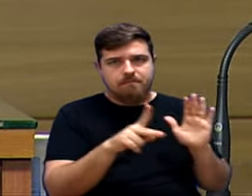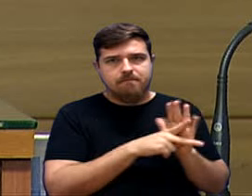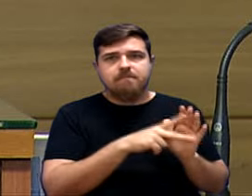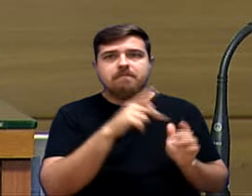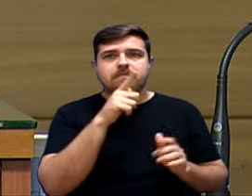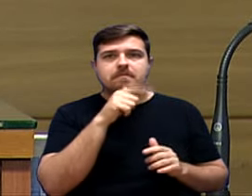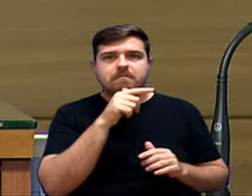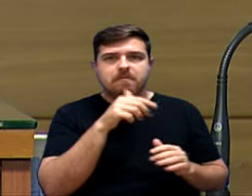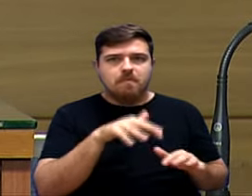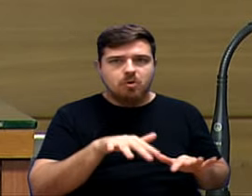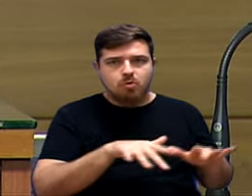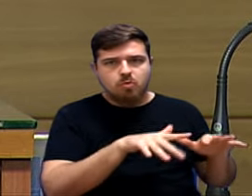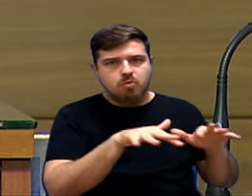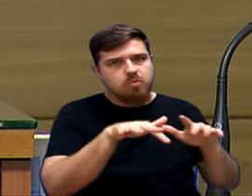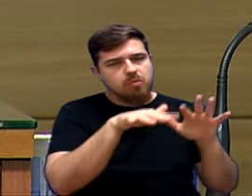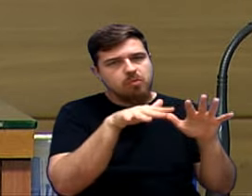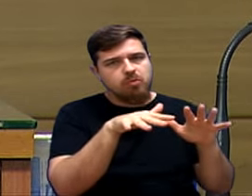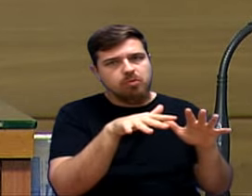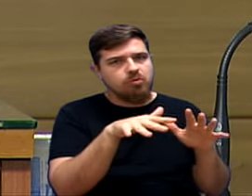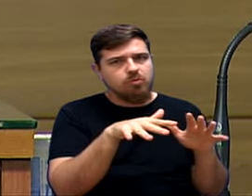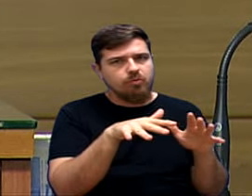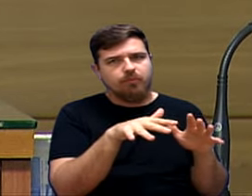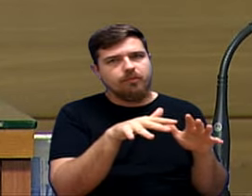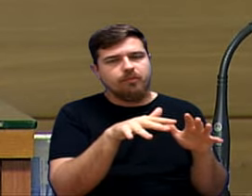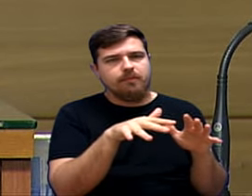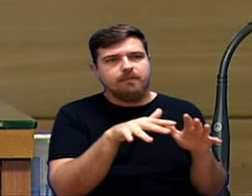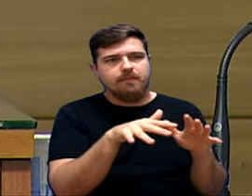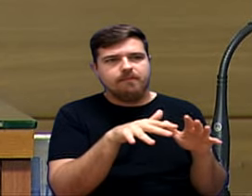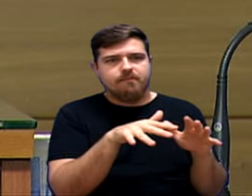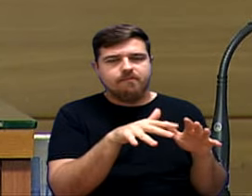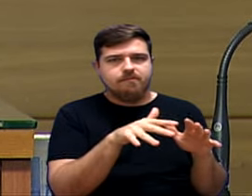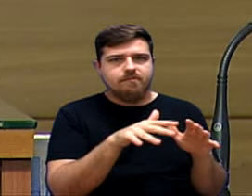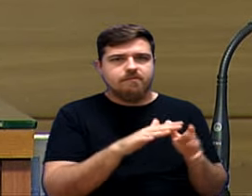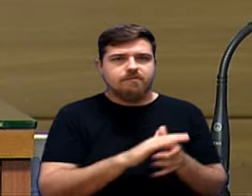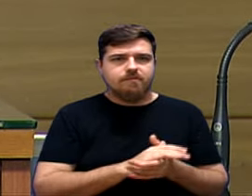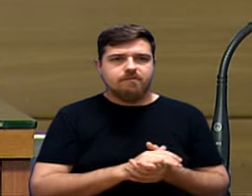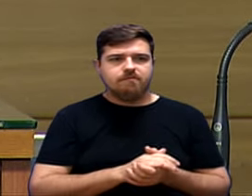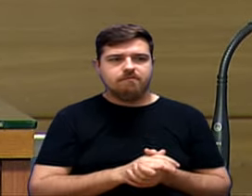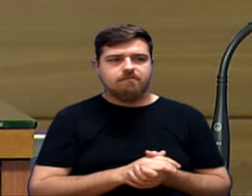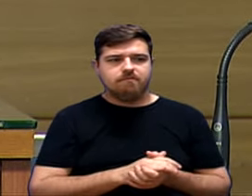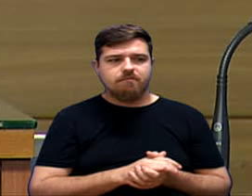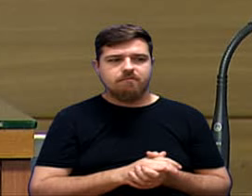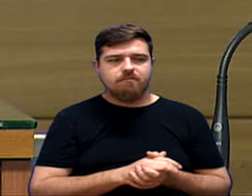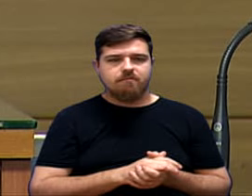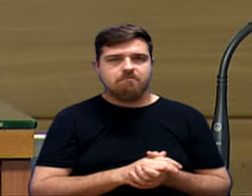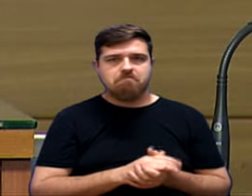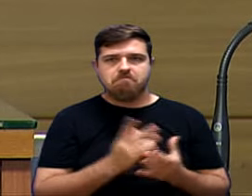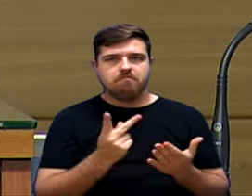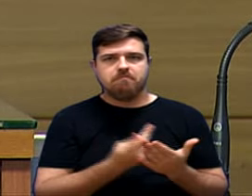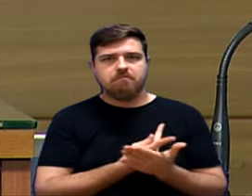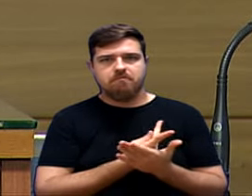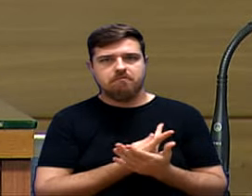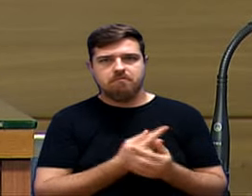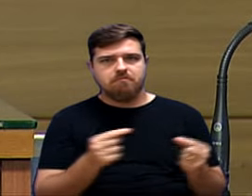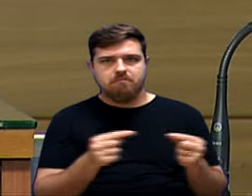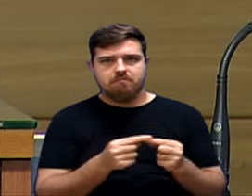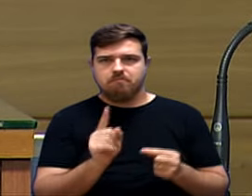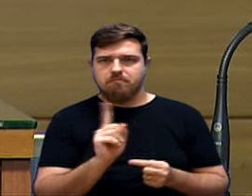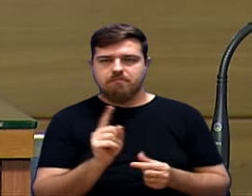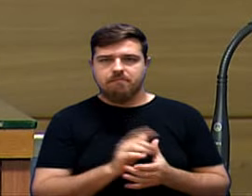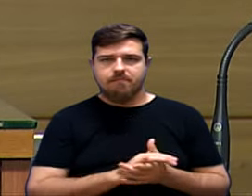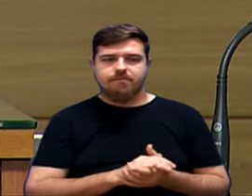área de de alargamento eh Não não é essa a proposta na